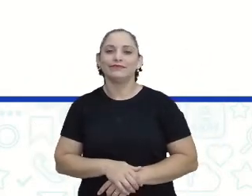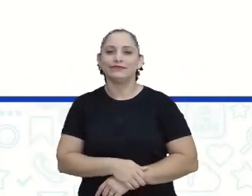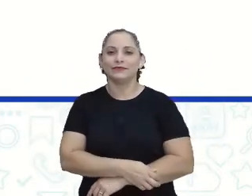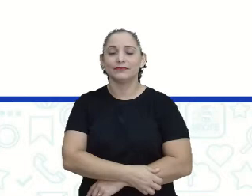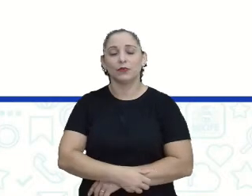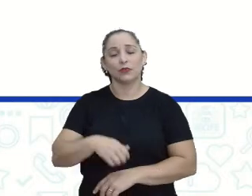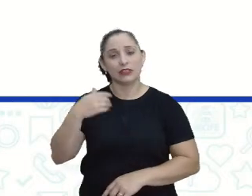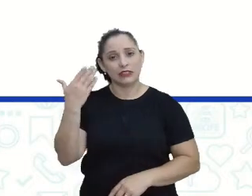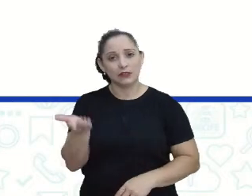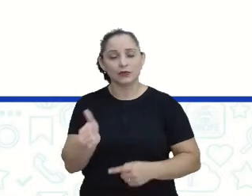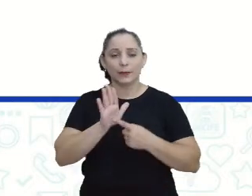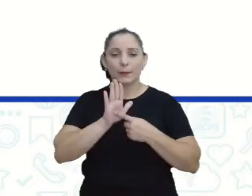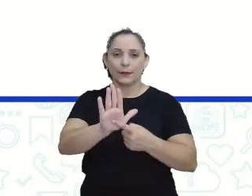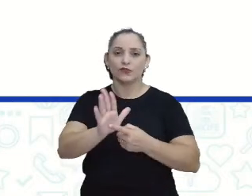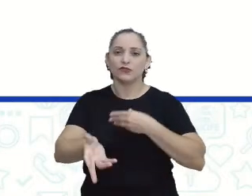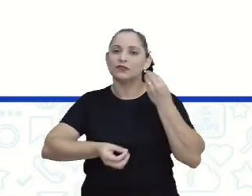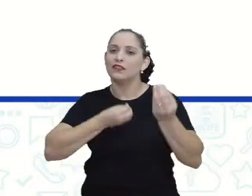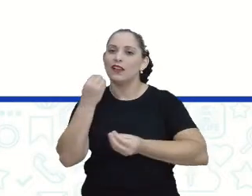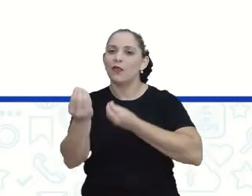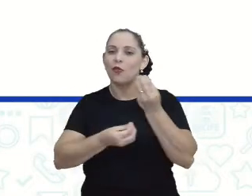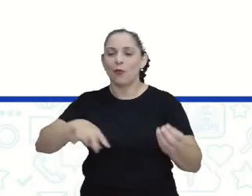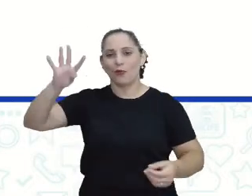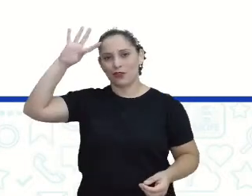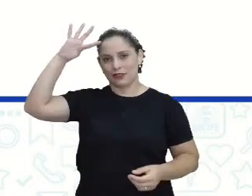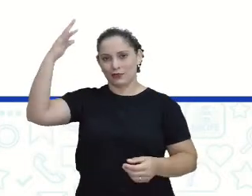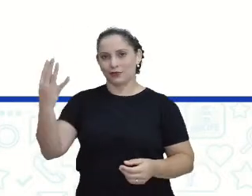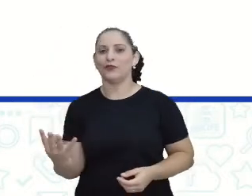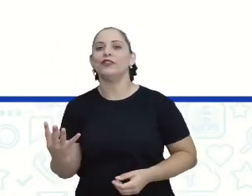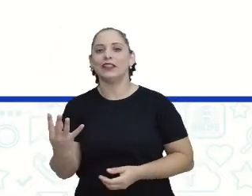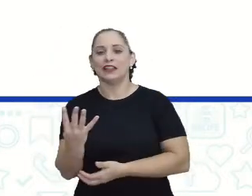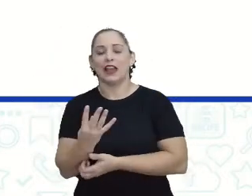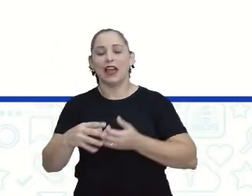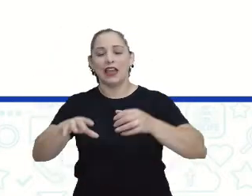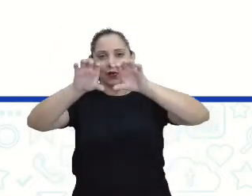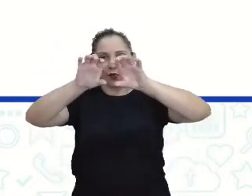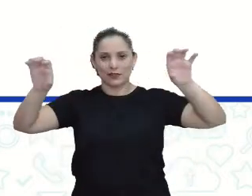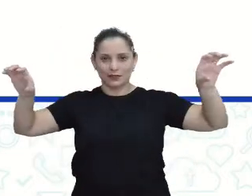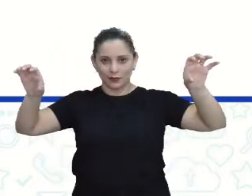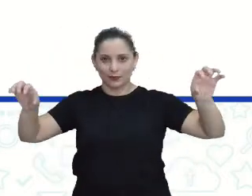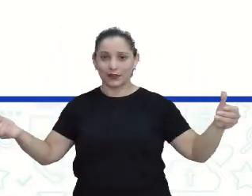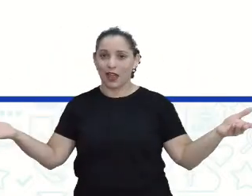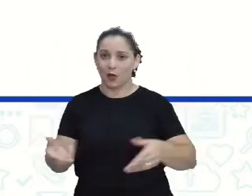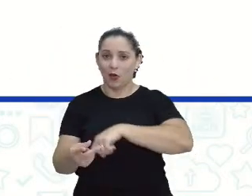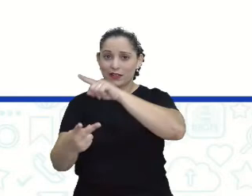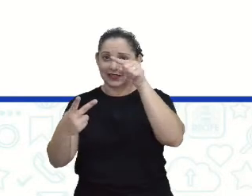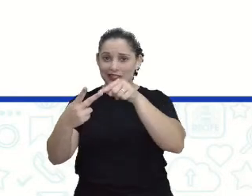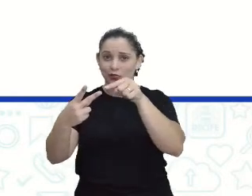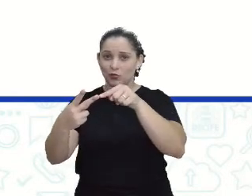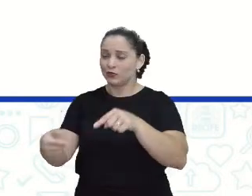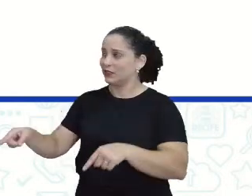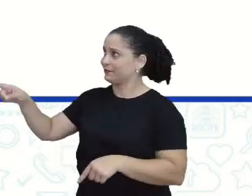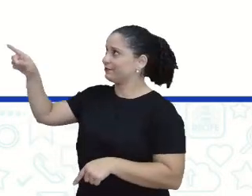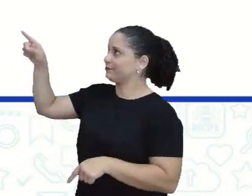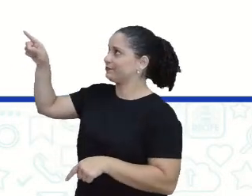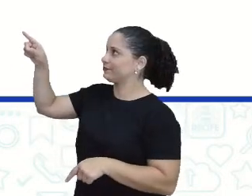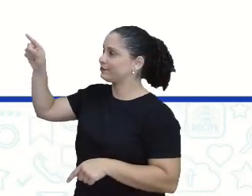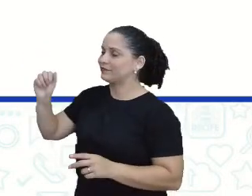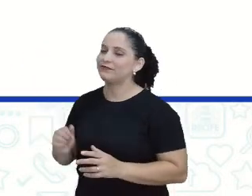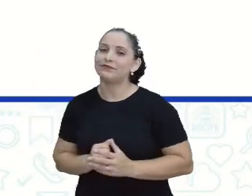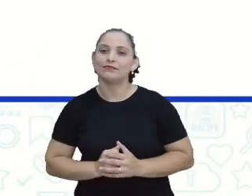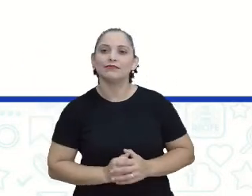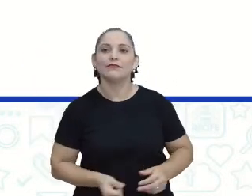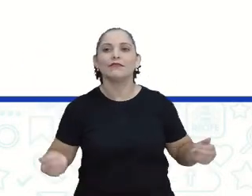maneira intuitiva da gente resolver aquela primeira equação ali. Vamos para a segunda, né? Na segunda, a gente